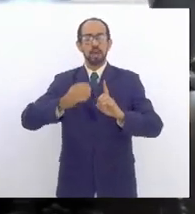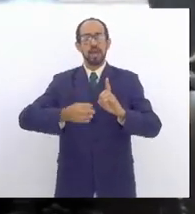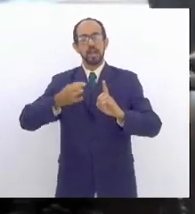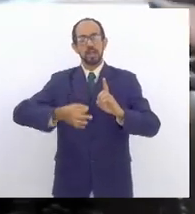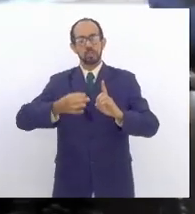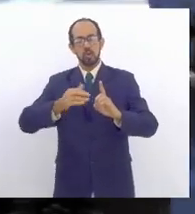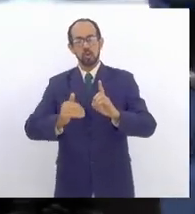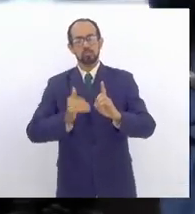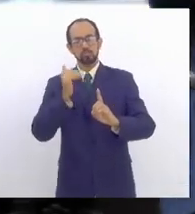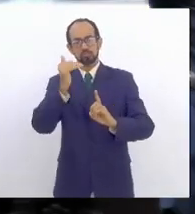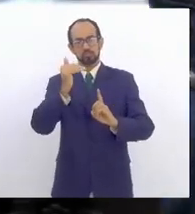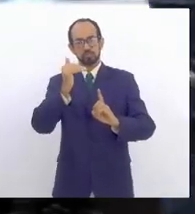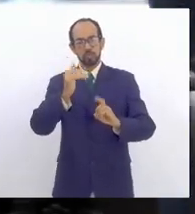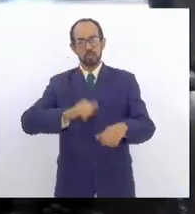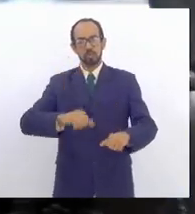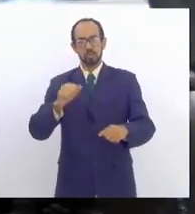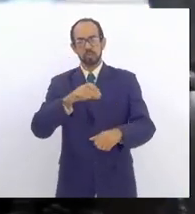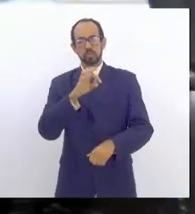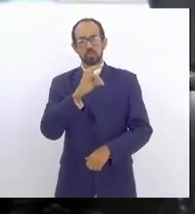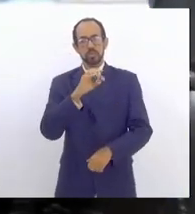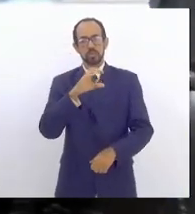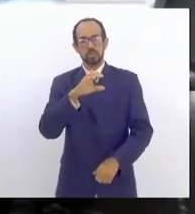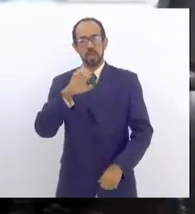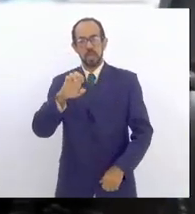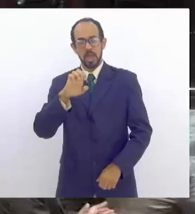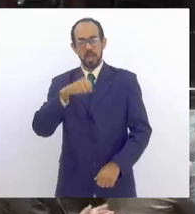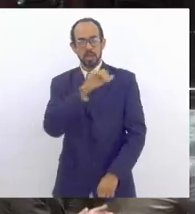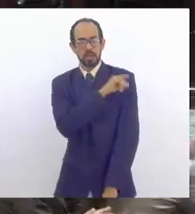do Estado do Rio de Janeiro.